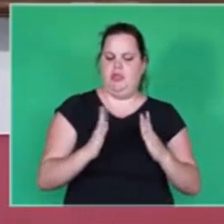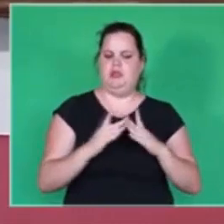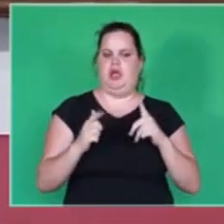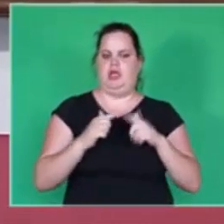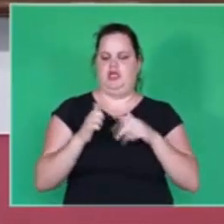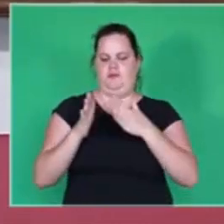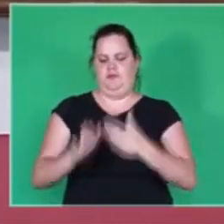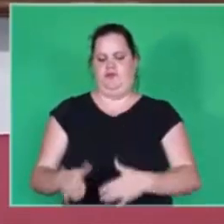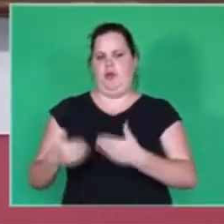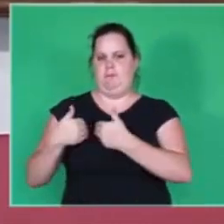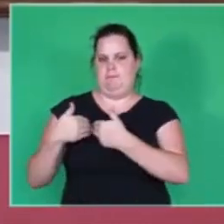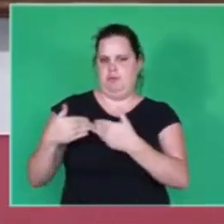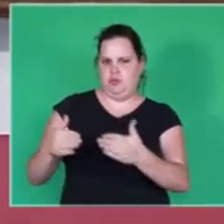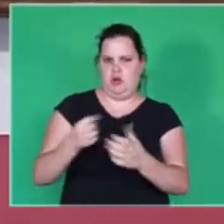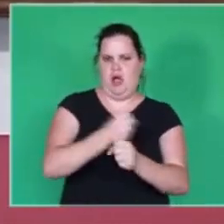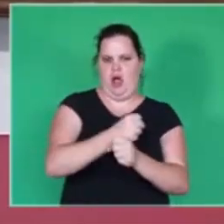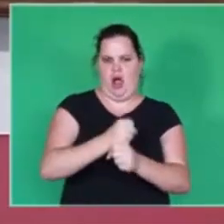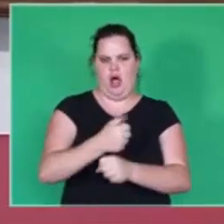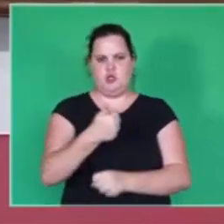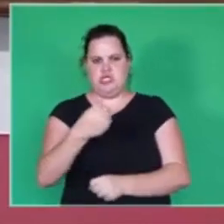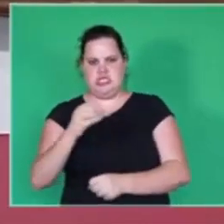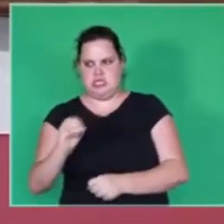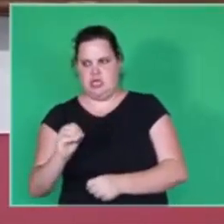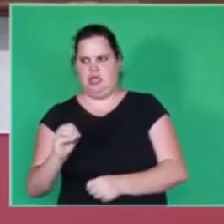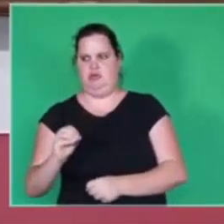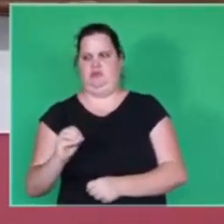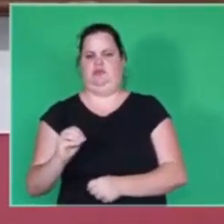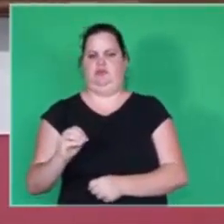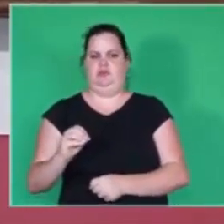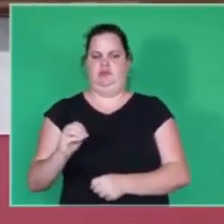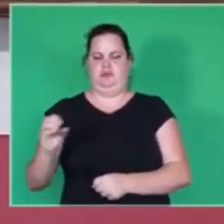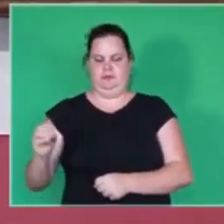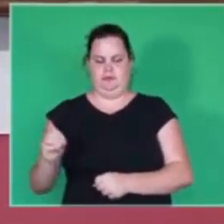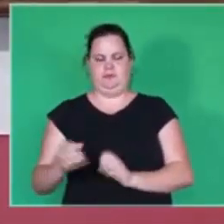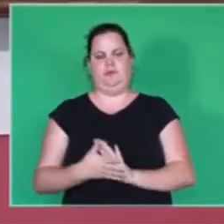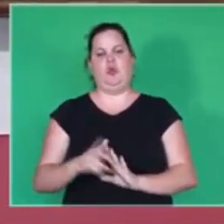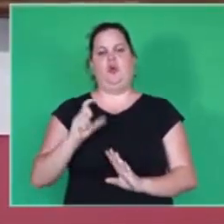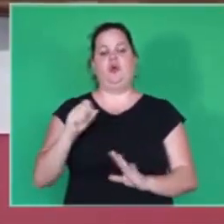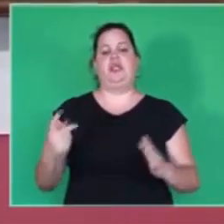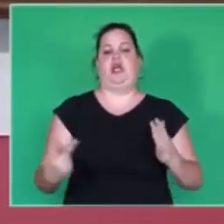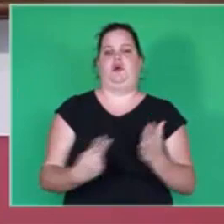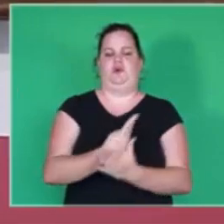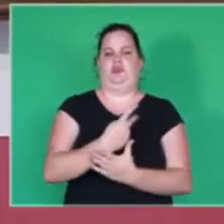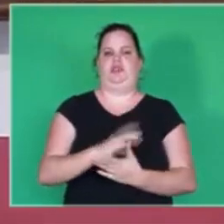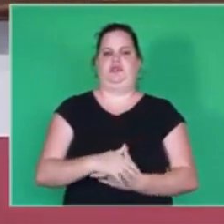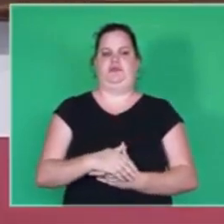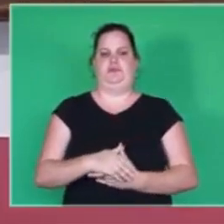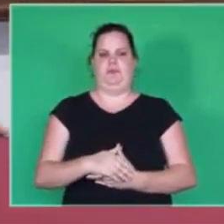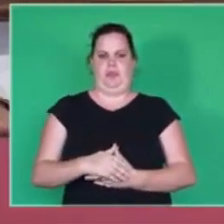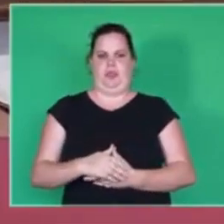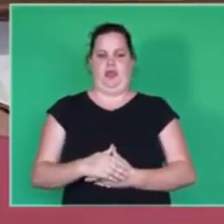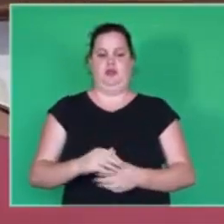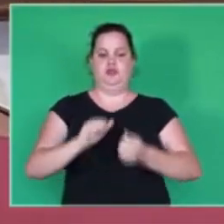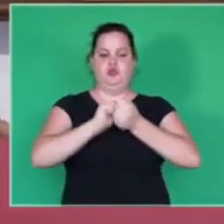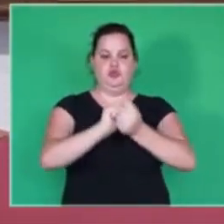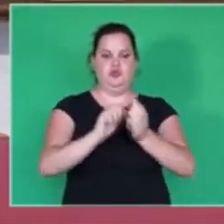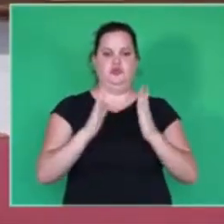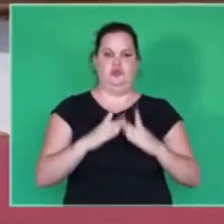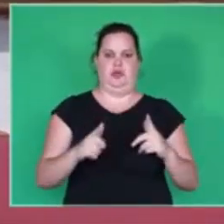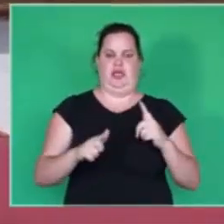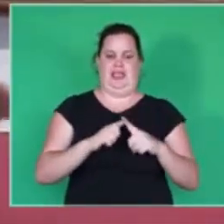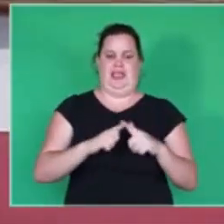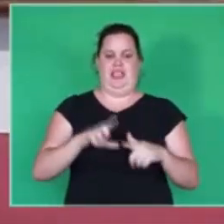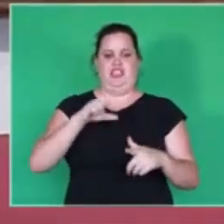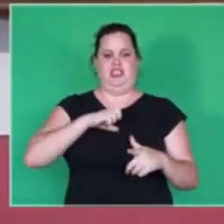primeiros anos da igreja. O que que aconteceu? Surgiu no meio da igreja os chamados